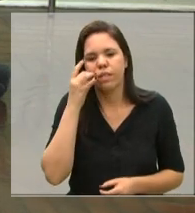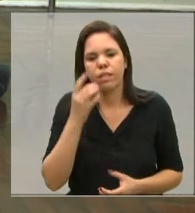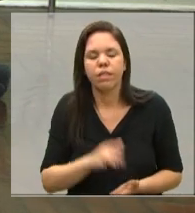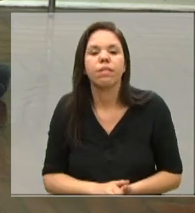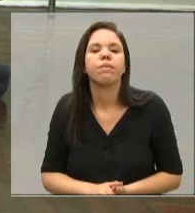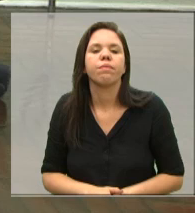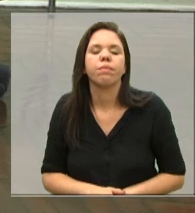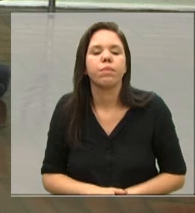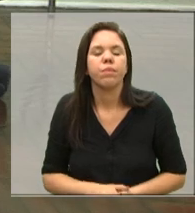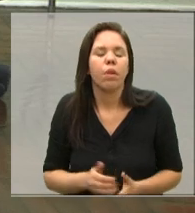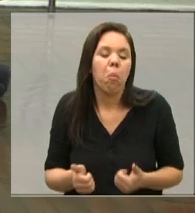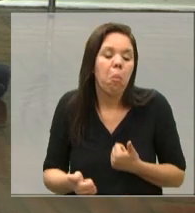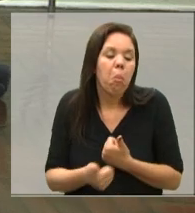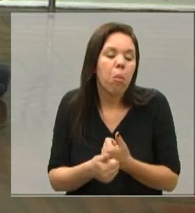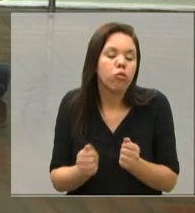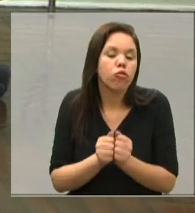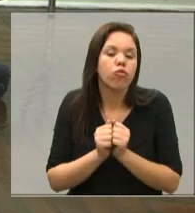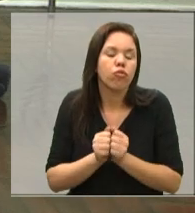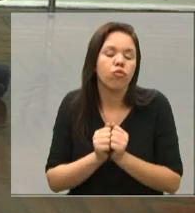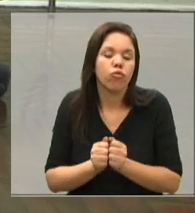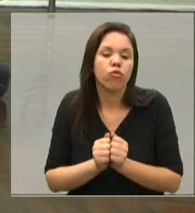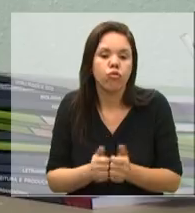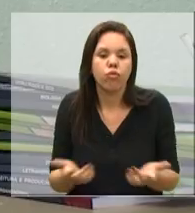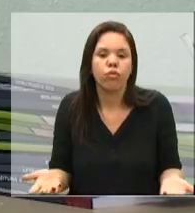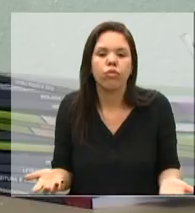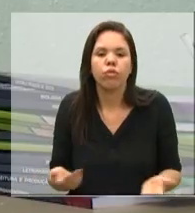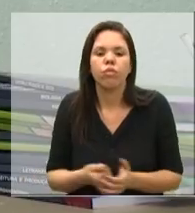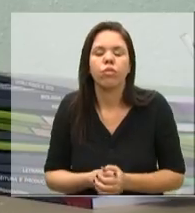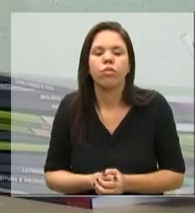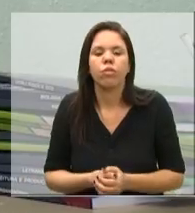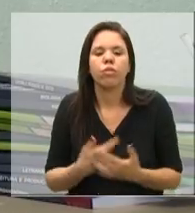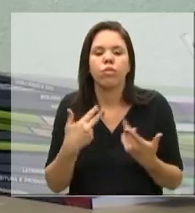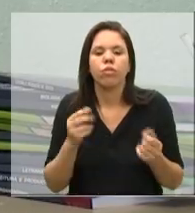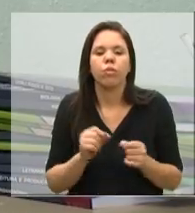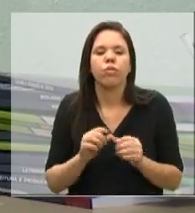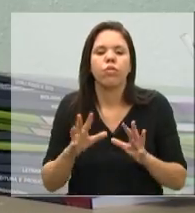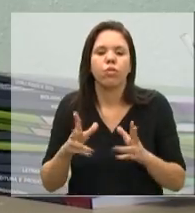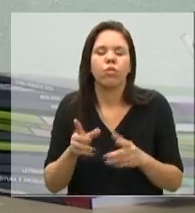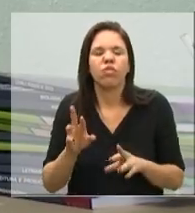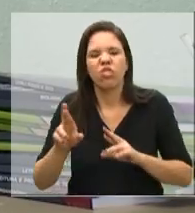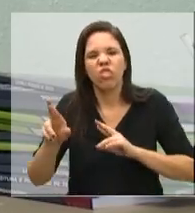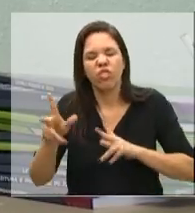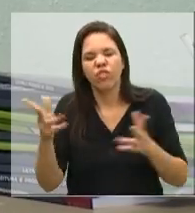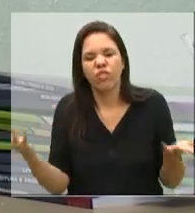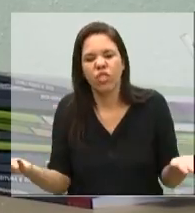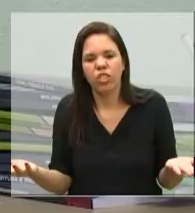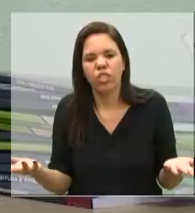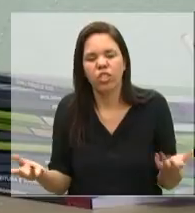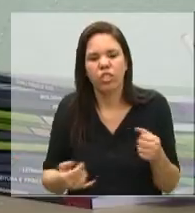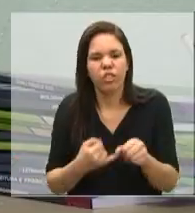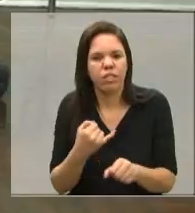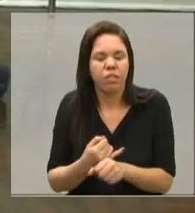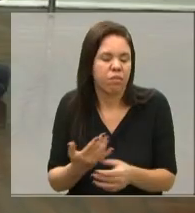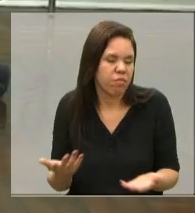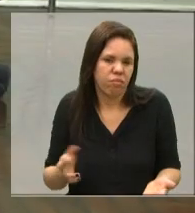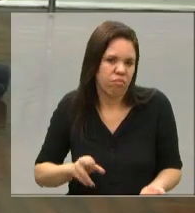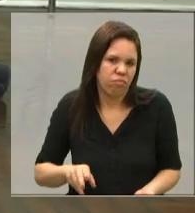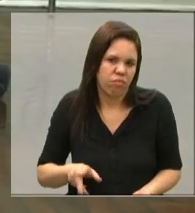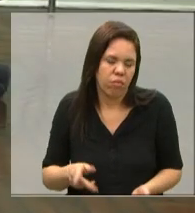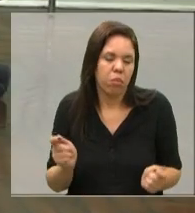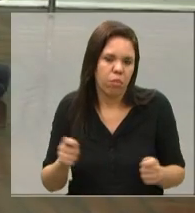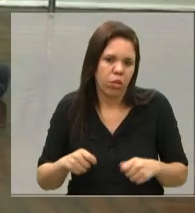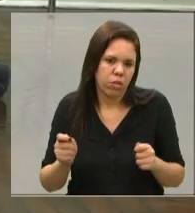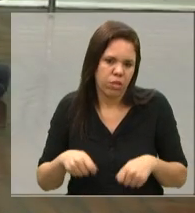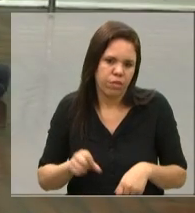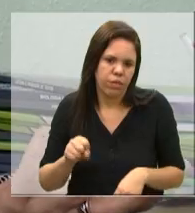coisa próxima. Olha que bacana. Então, essa coisa também de achar que é todo mundo muito diferente, só o conectado e tal. Não é. É